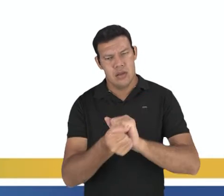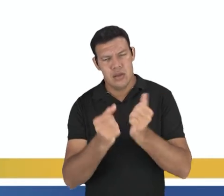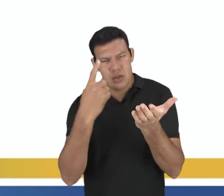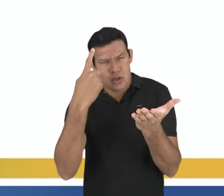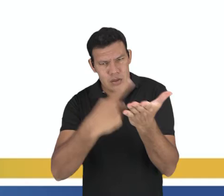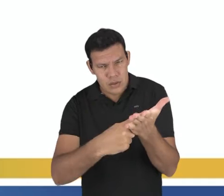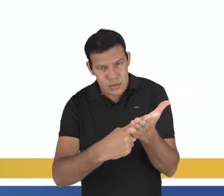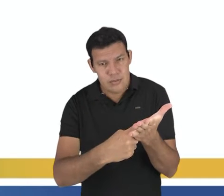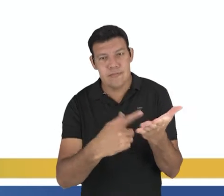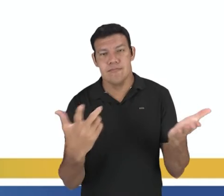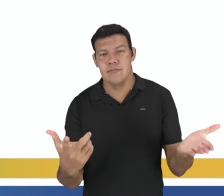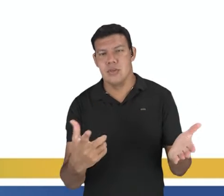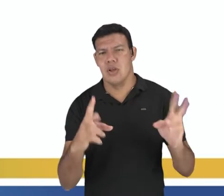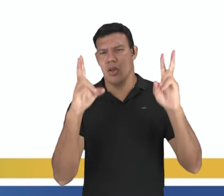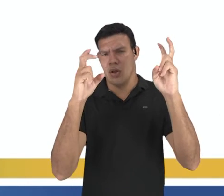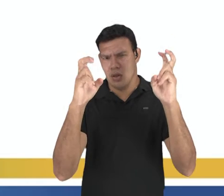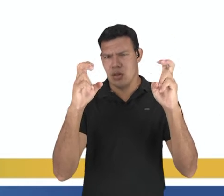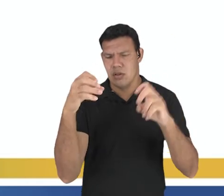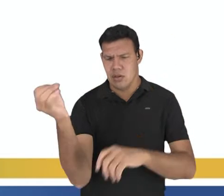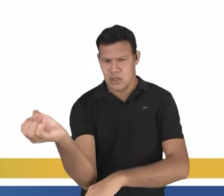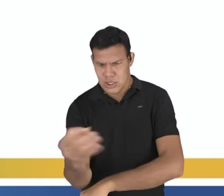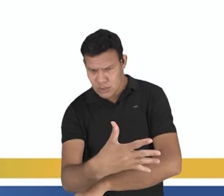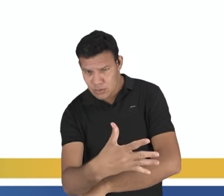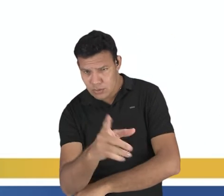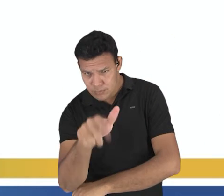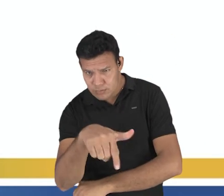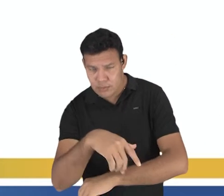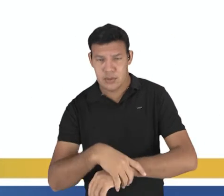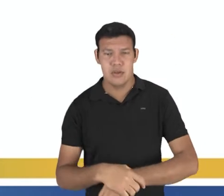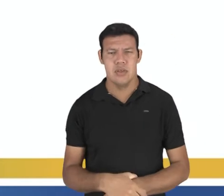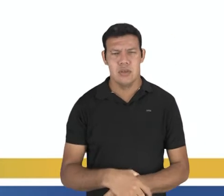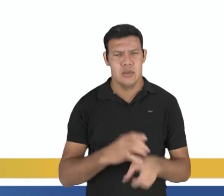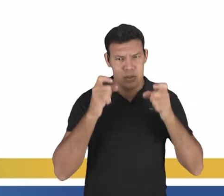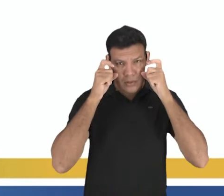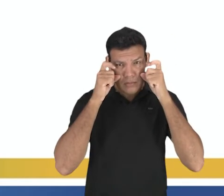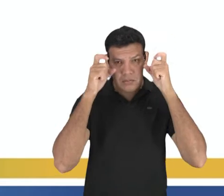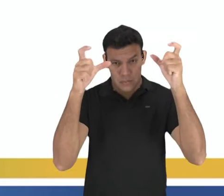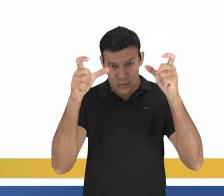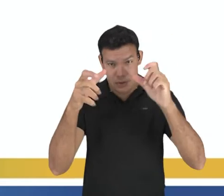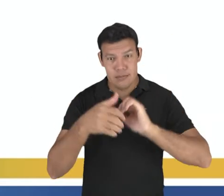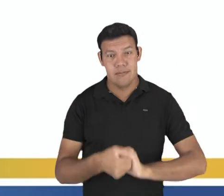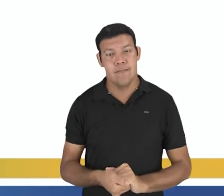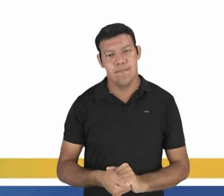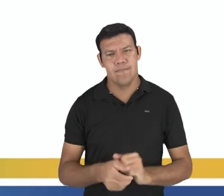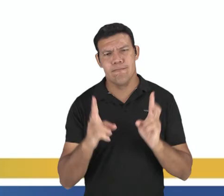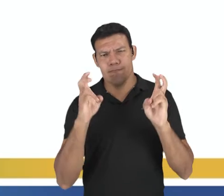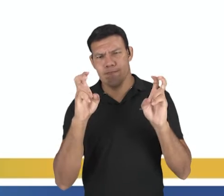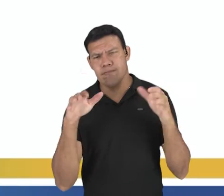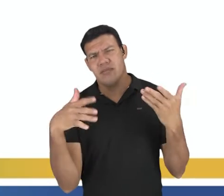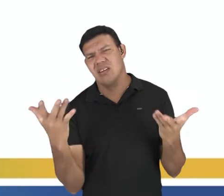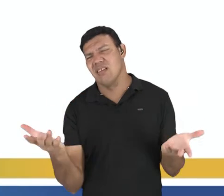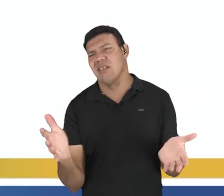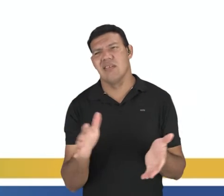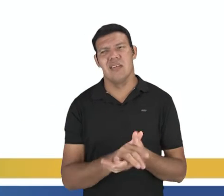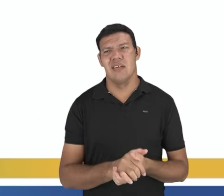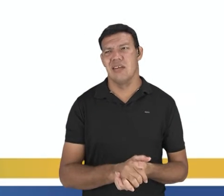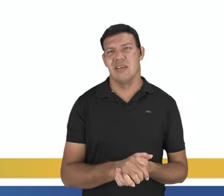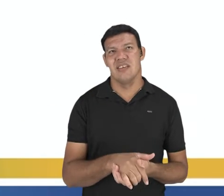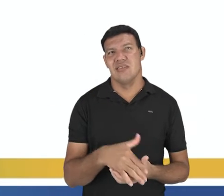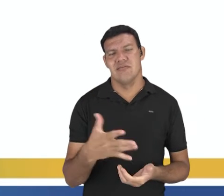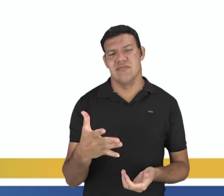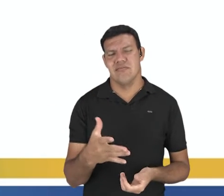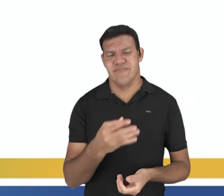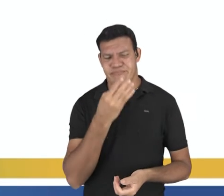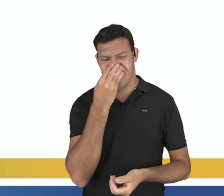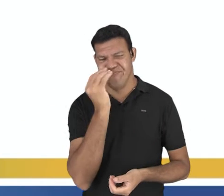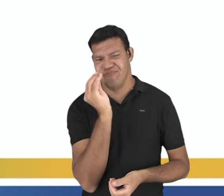O tema é inovador? É um tema que vai chamar a atenção? Ou é um tema que as